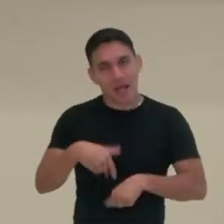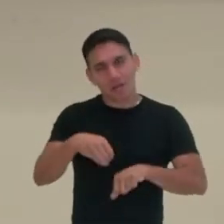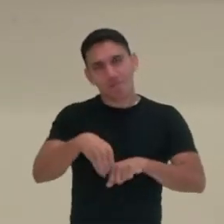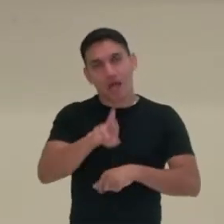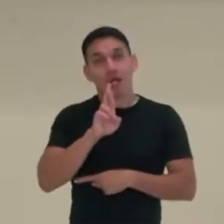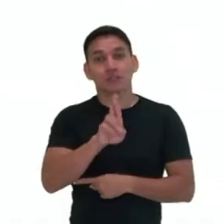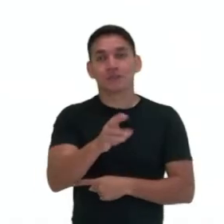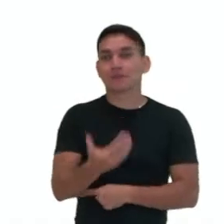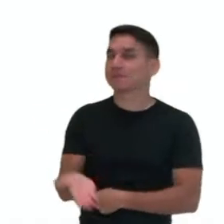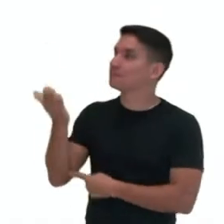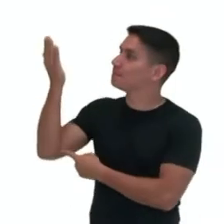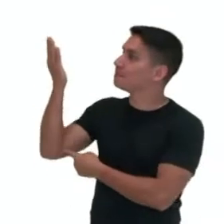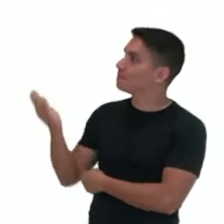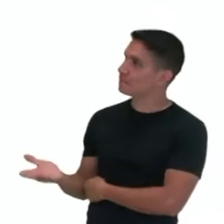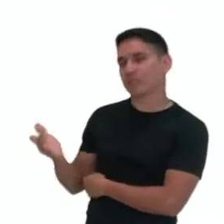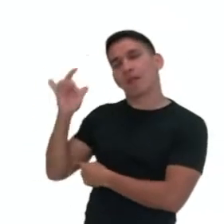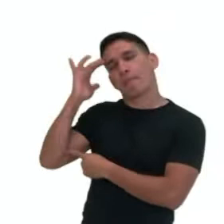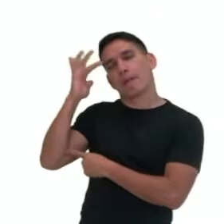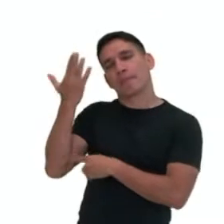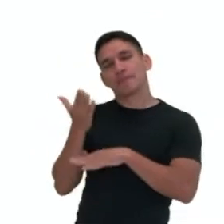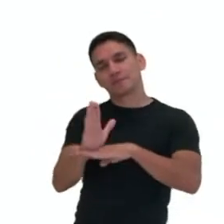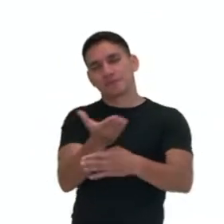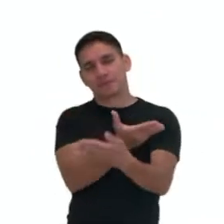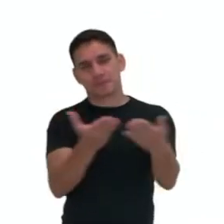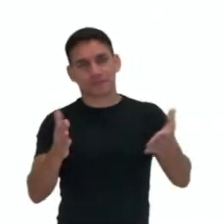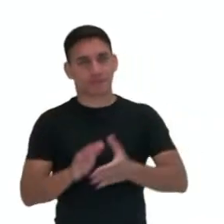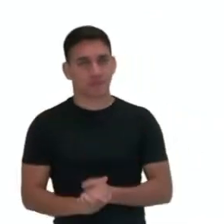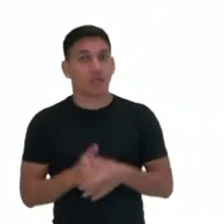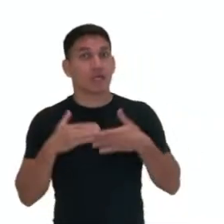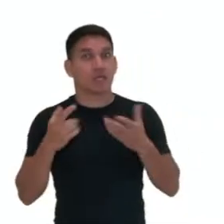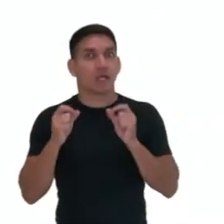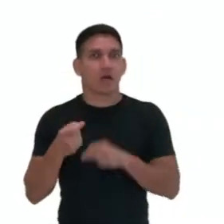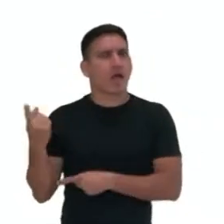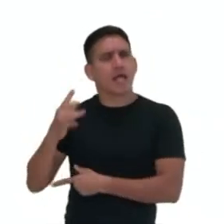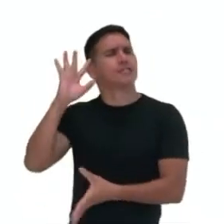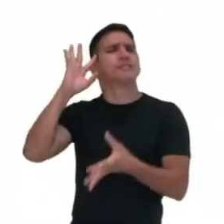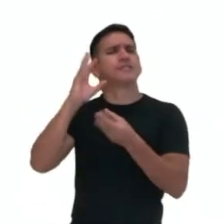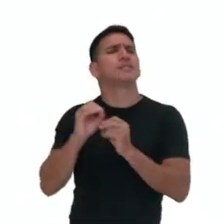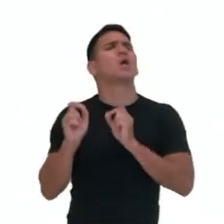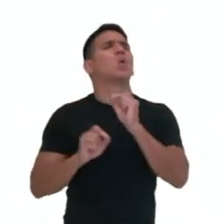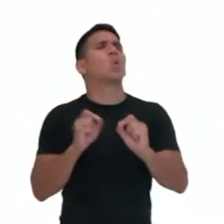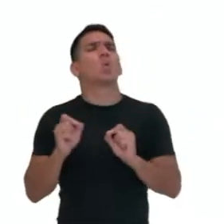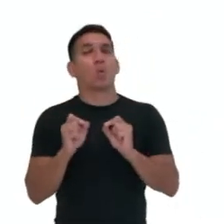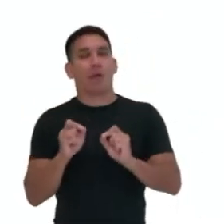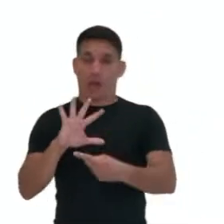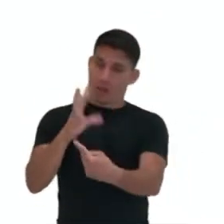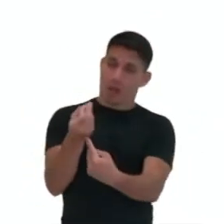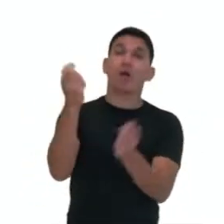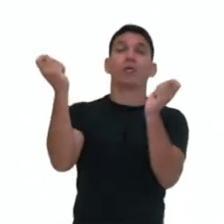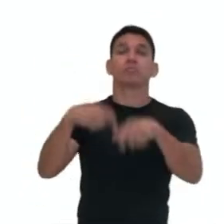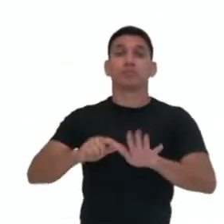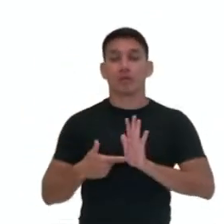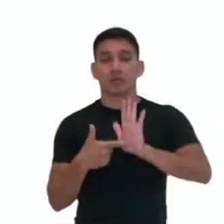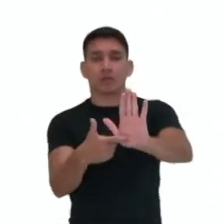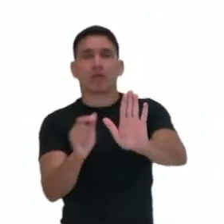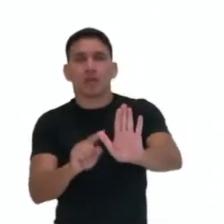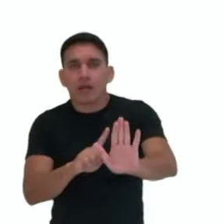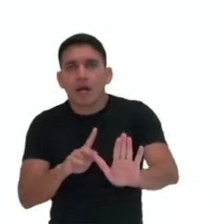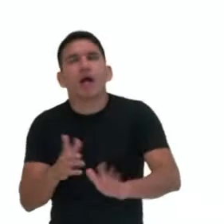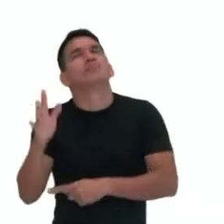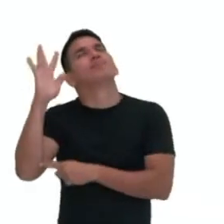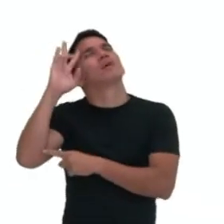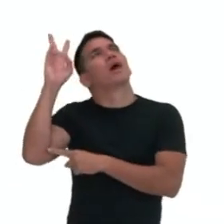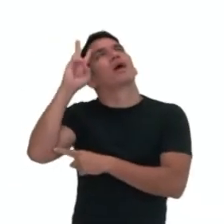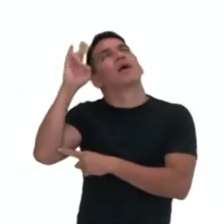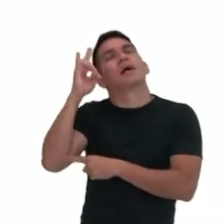aqui uma sugestão de reflexão para vocês. Então, o Marcuse entende que a arte pode apresentar a